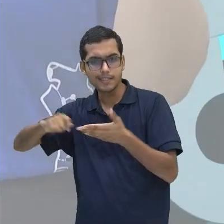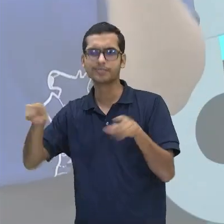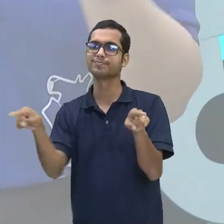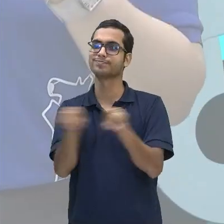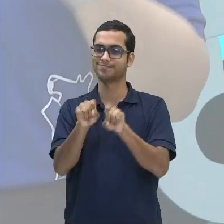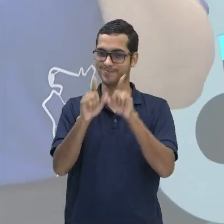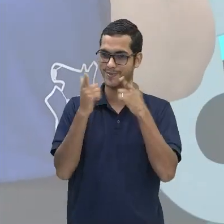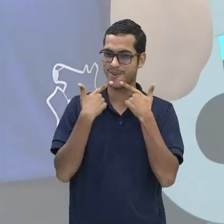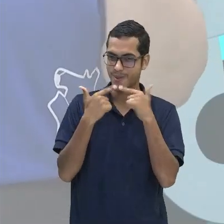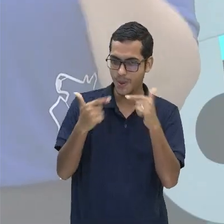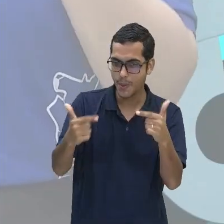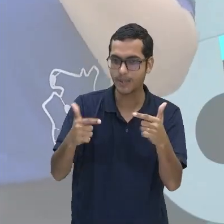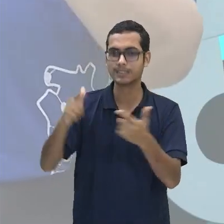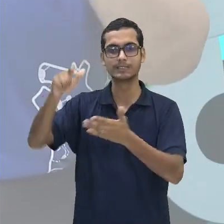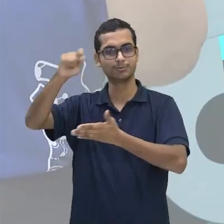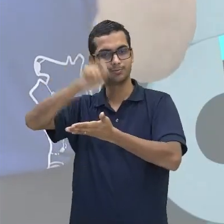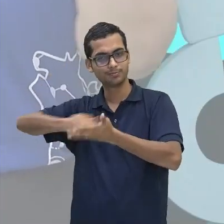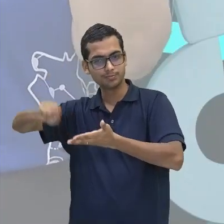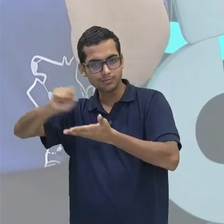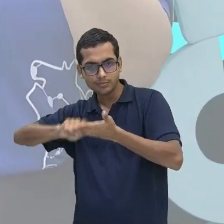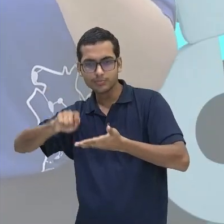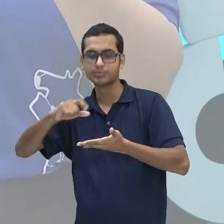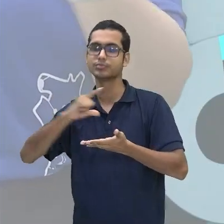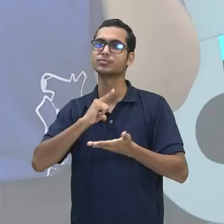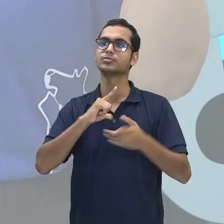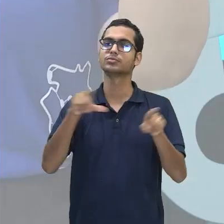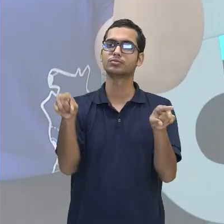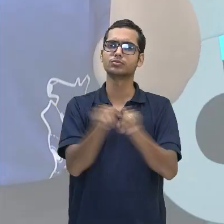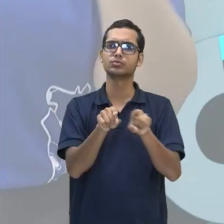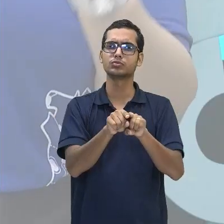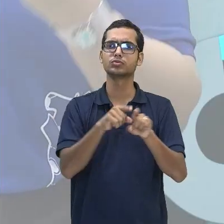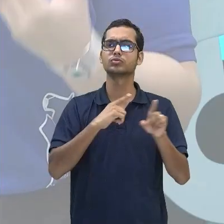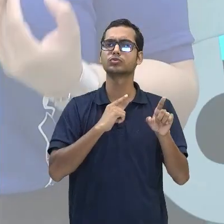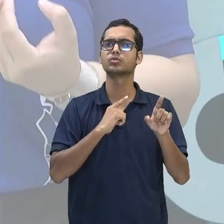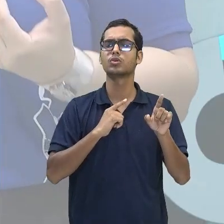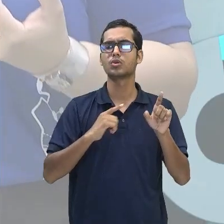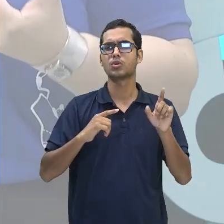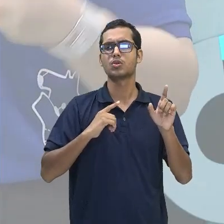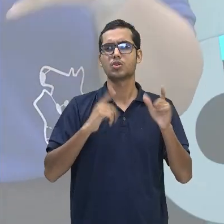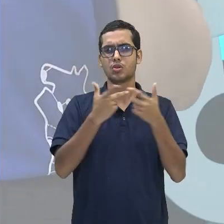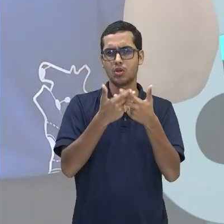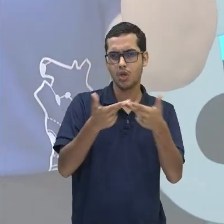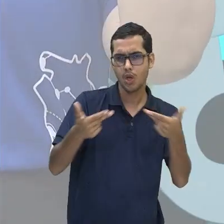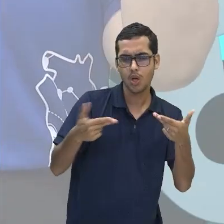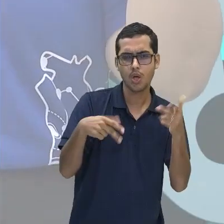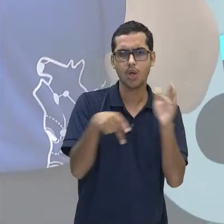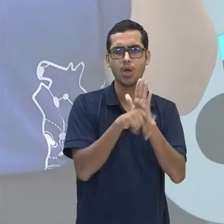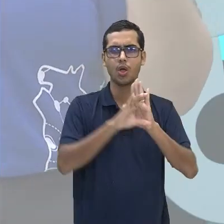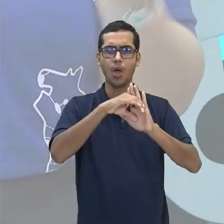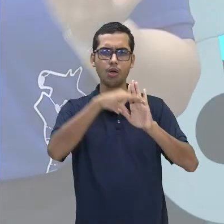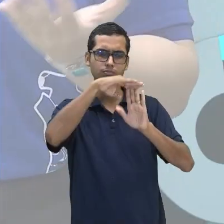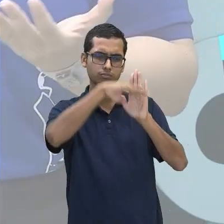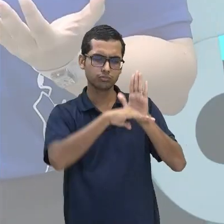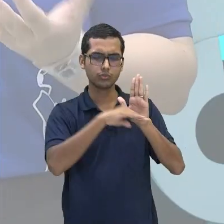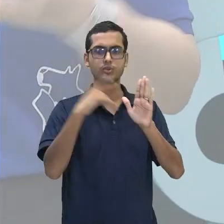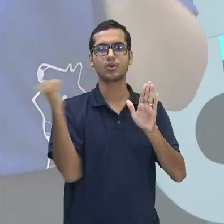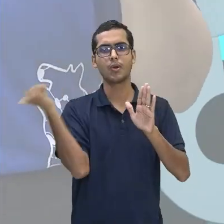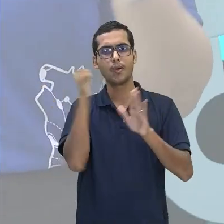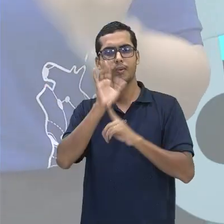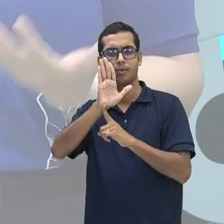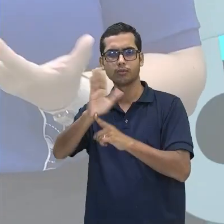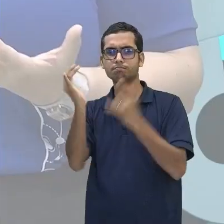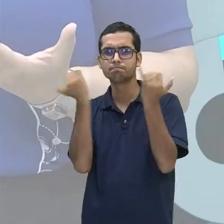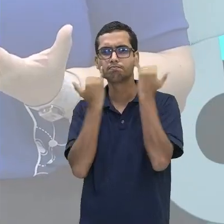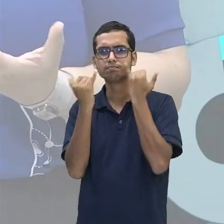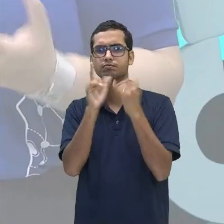que criou-se aquele sistema de códigos em que as letras vão se juntar para formar palavras, compondo textos maiores